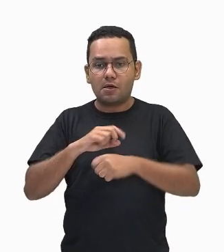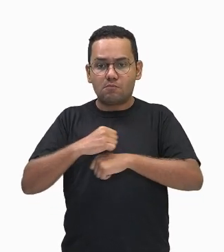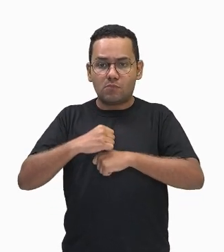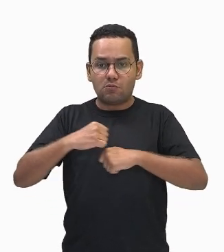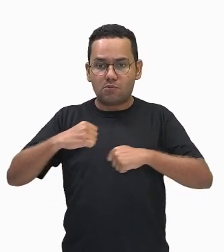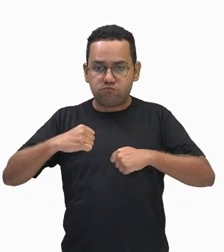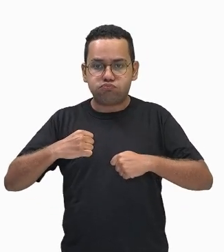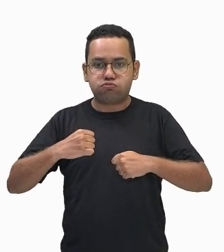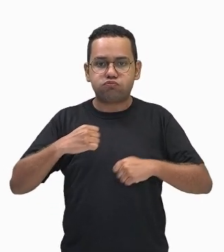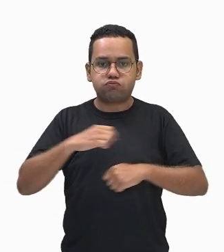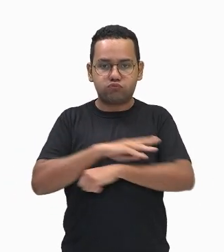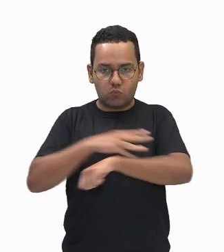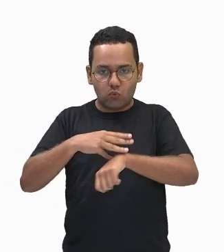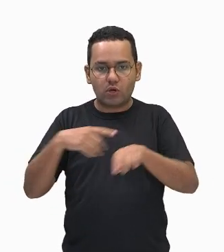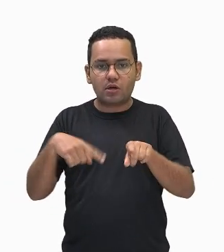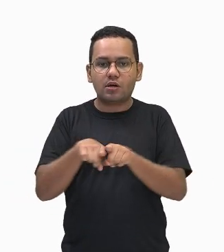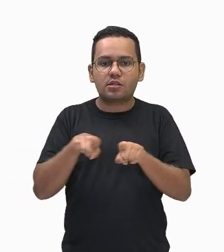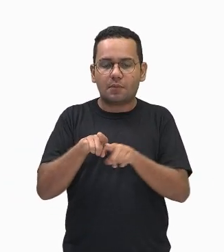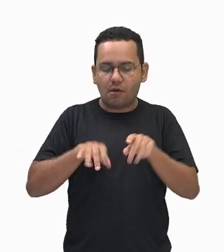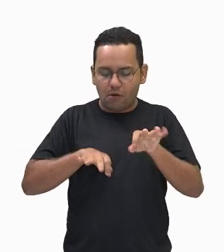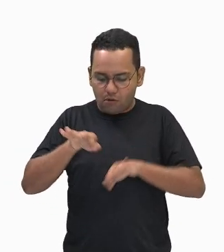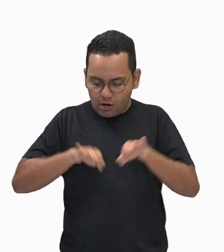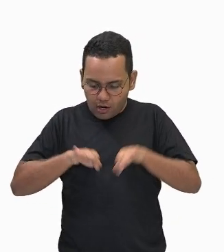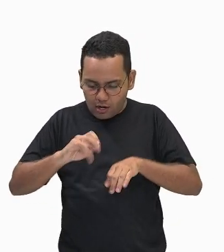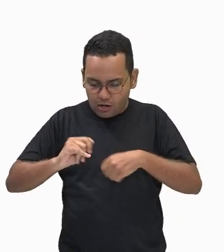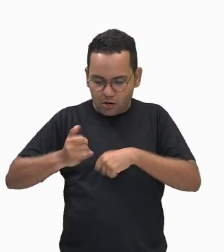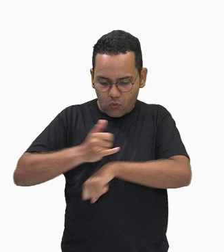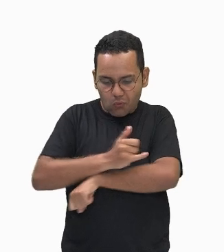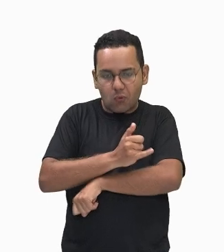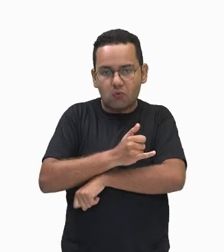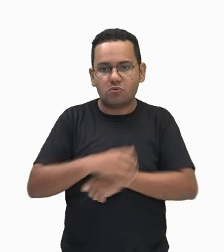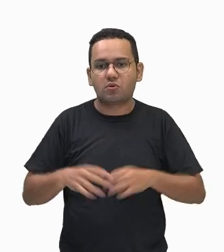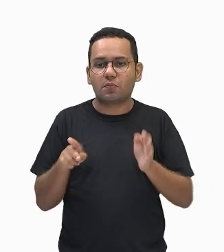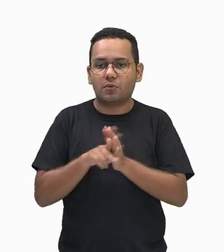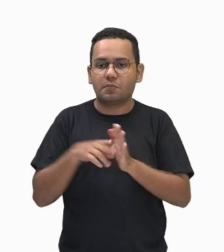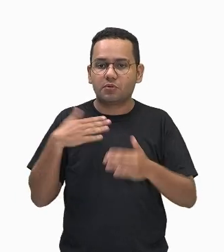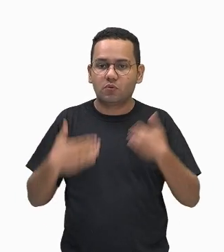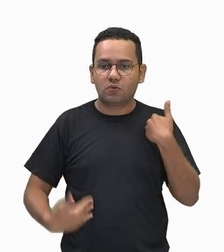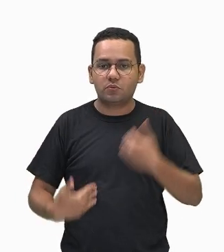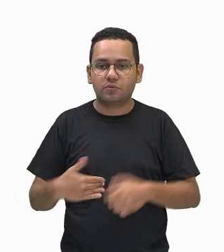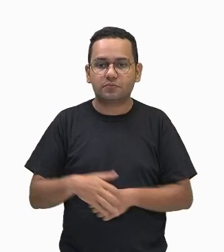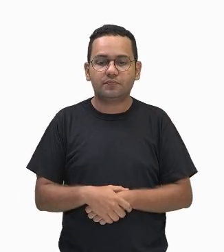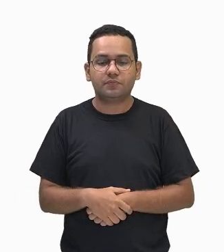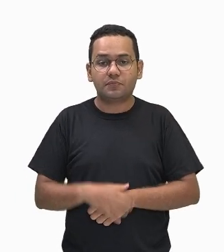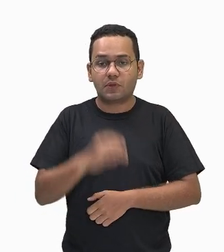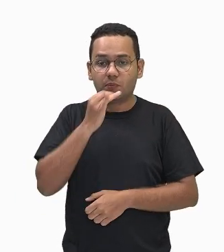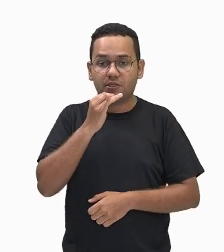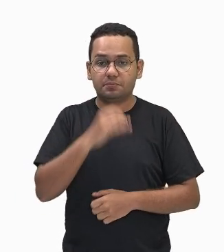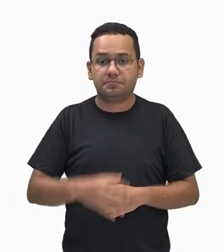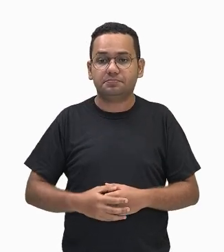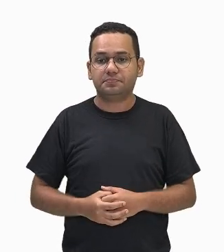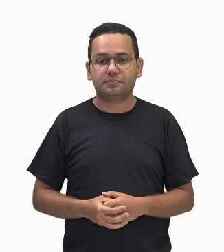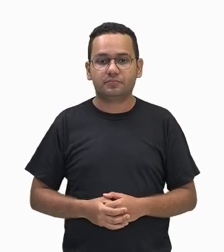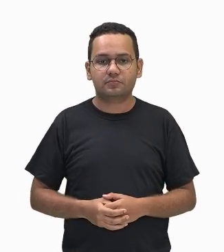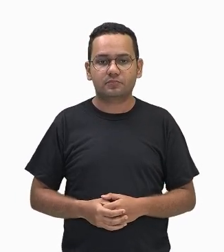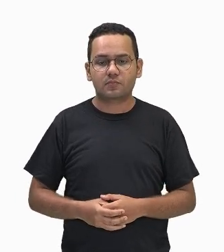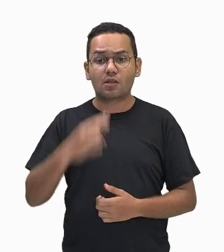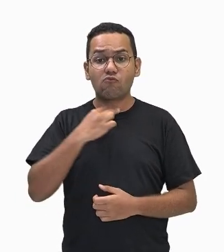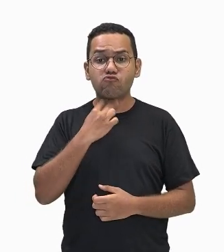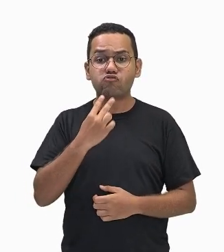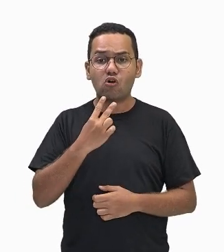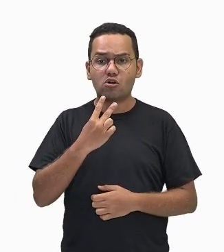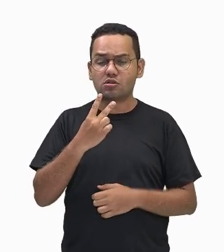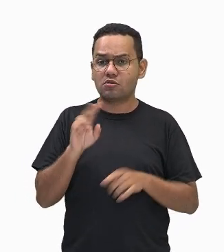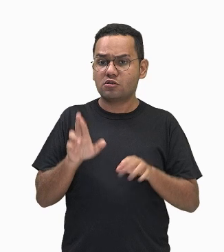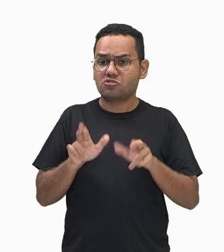a distribuição de gordura corporal. Então, uma série de características masculinas, por exemplo, como a voz, que fica diferente ali